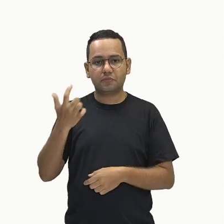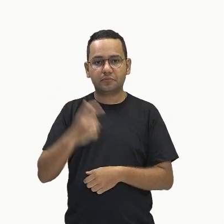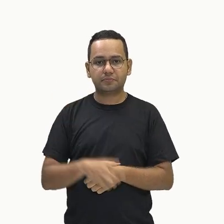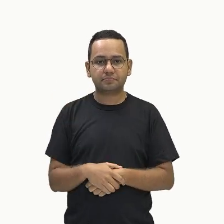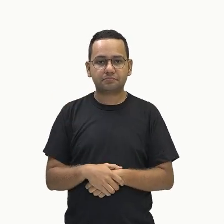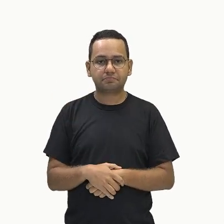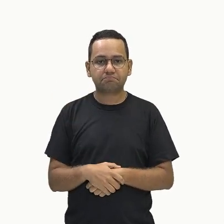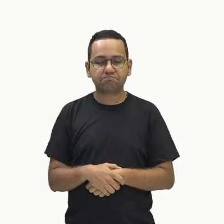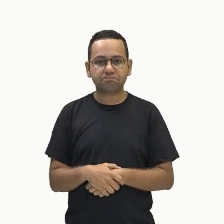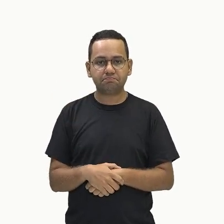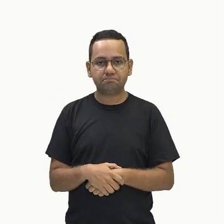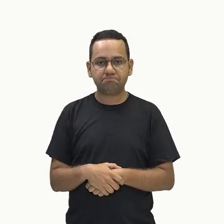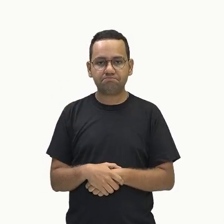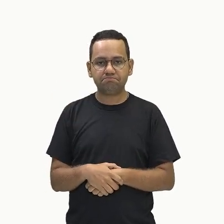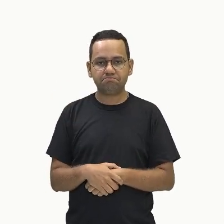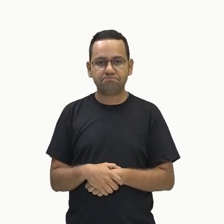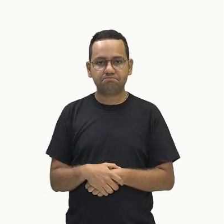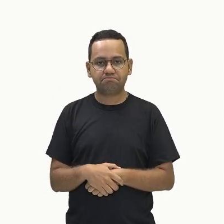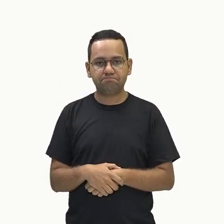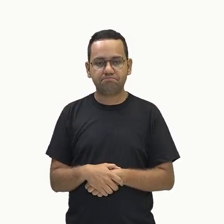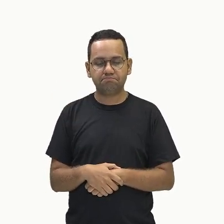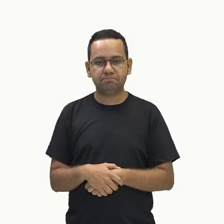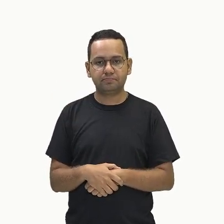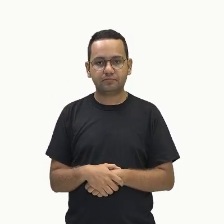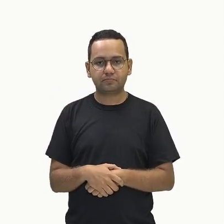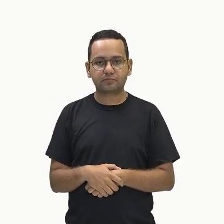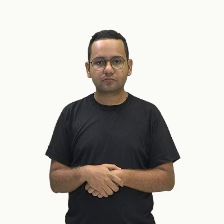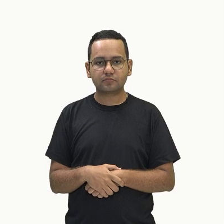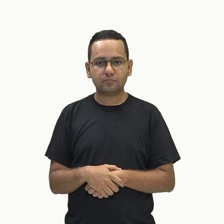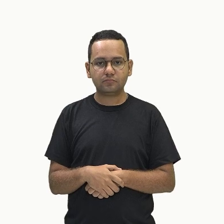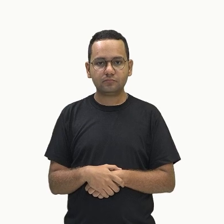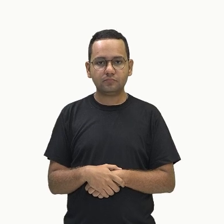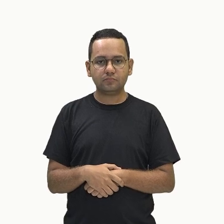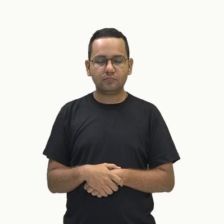observar, nós vamos ter,